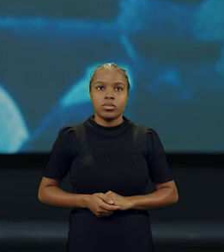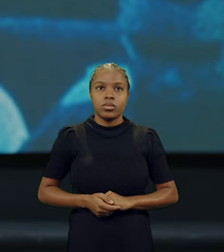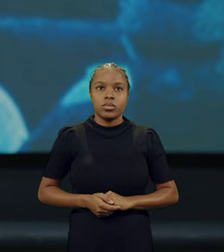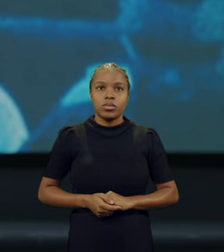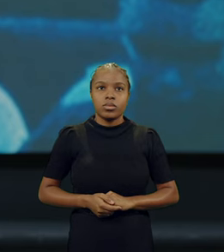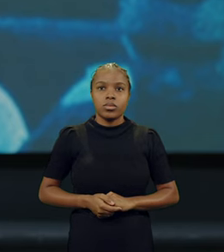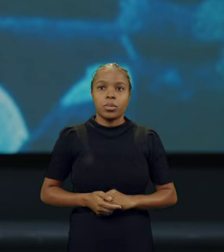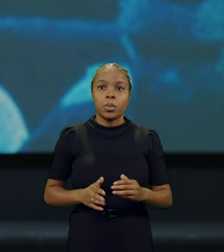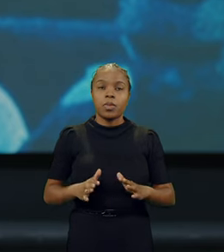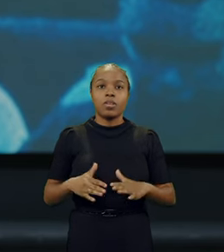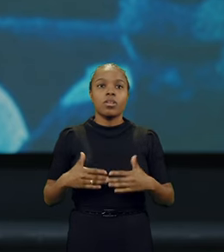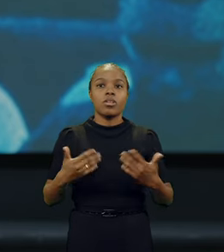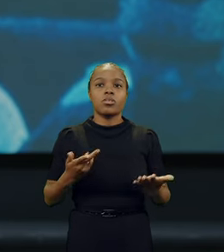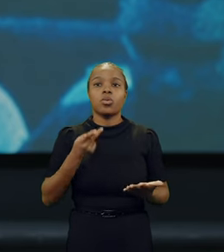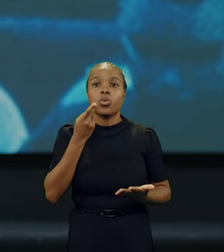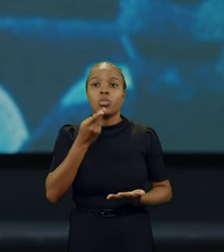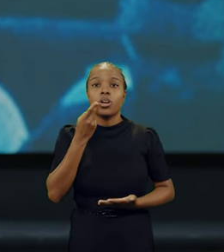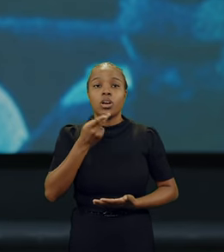E dizendo: